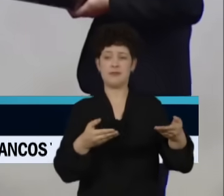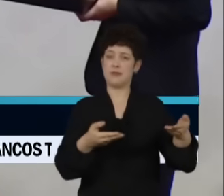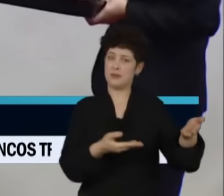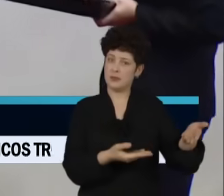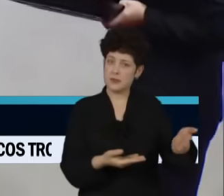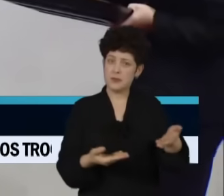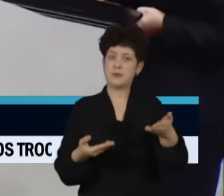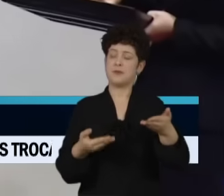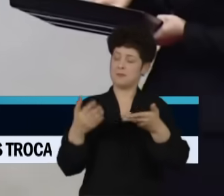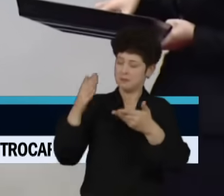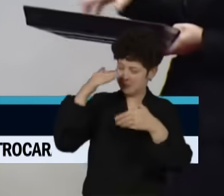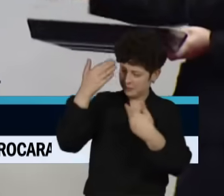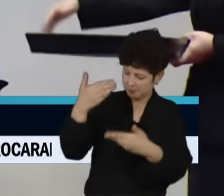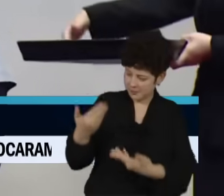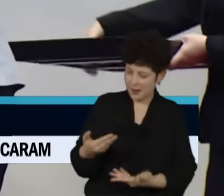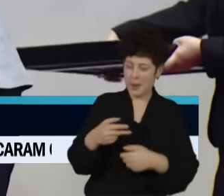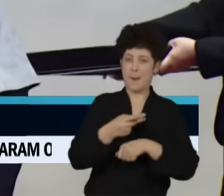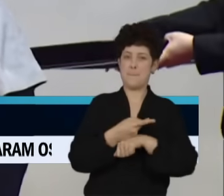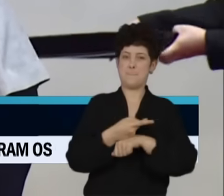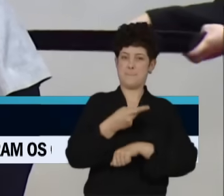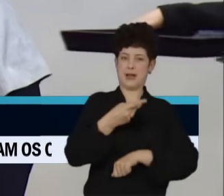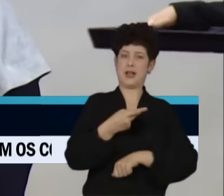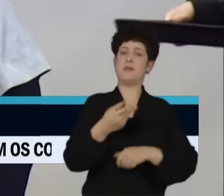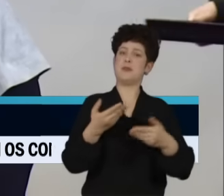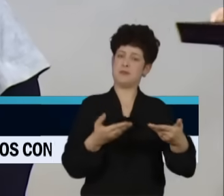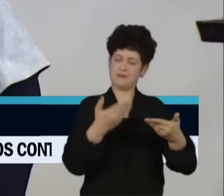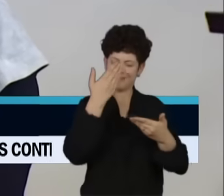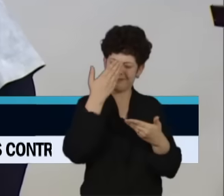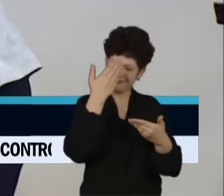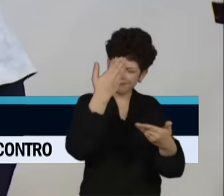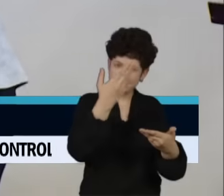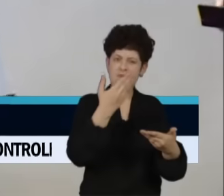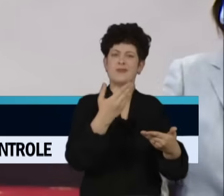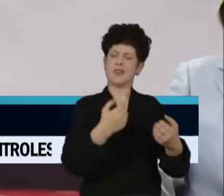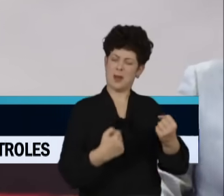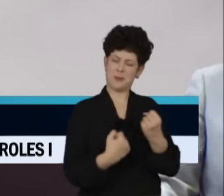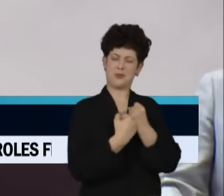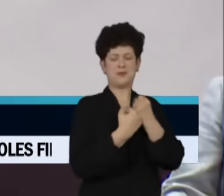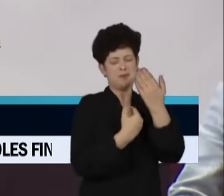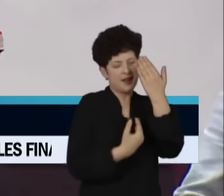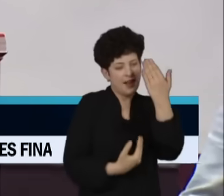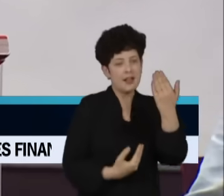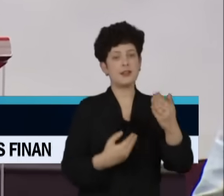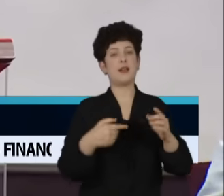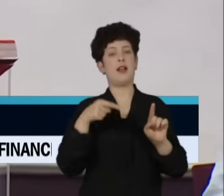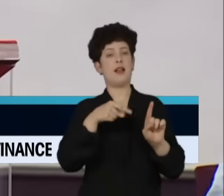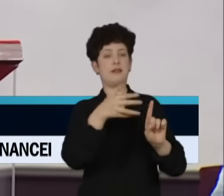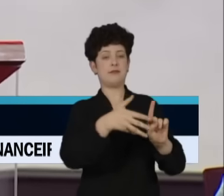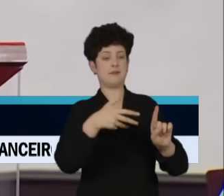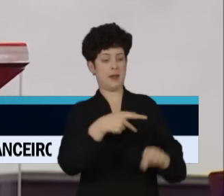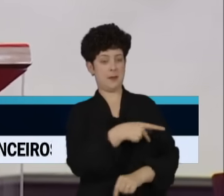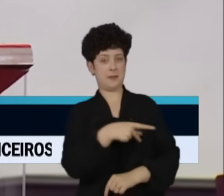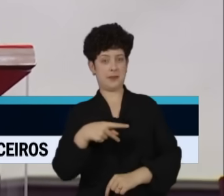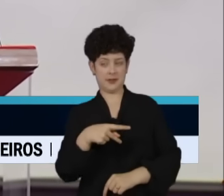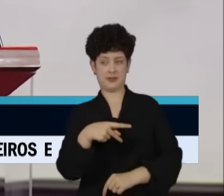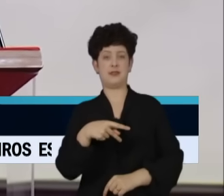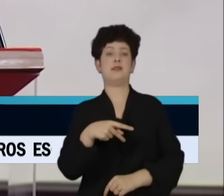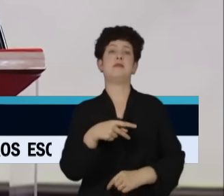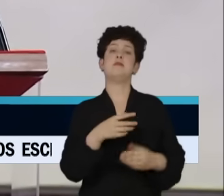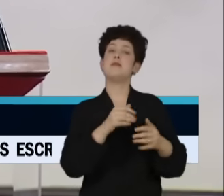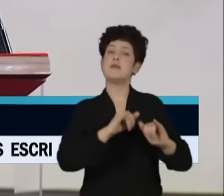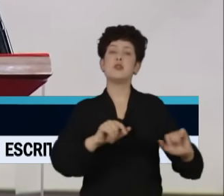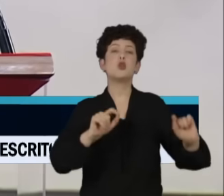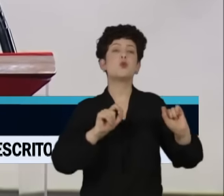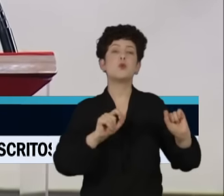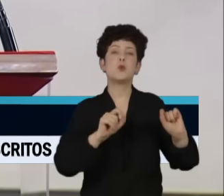Nuvensícias, um prêmio civil em sinal de agradecimento pelo apoio. Em seu discurso, a presidente da Câmara disse que